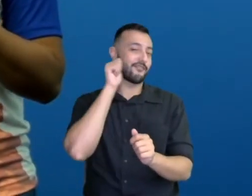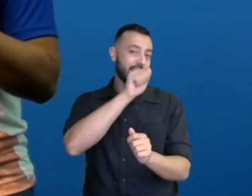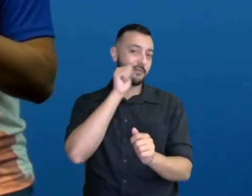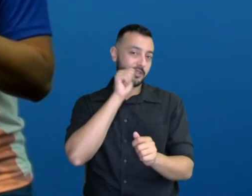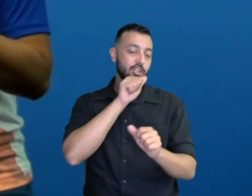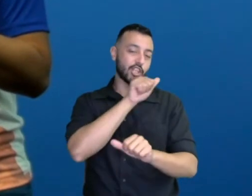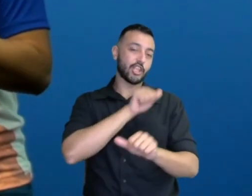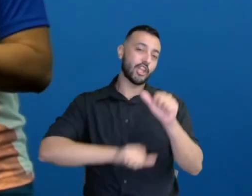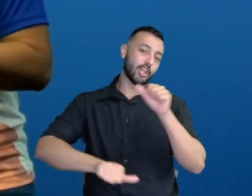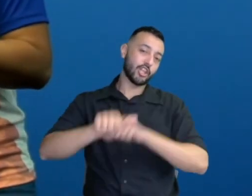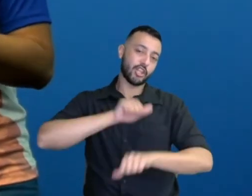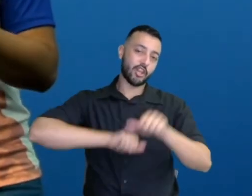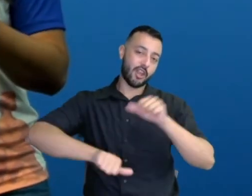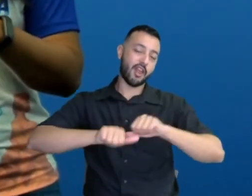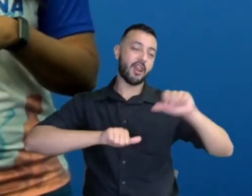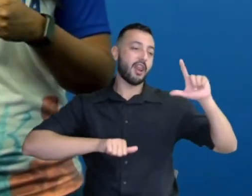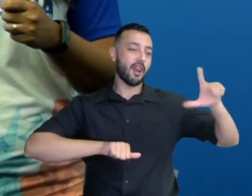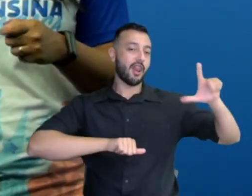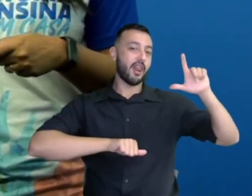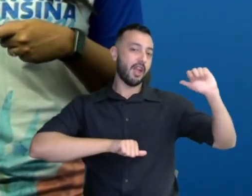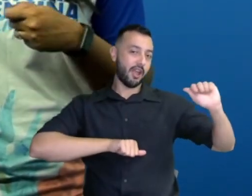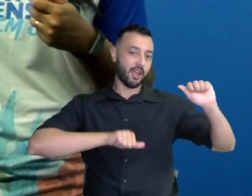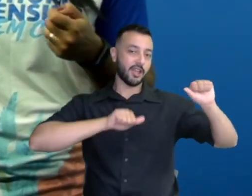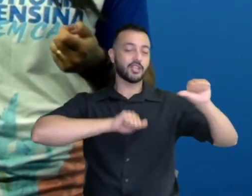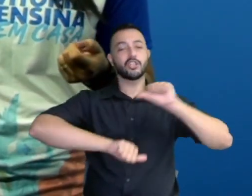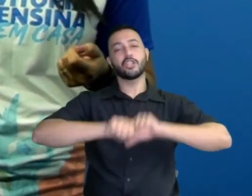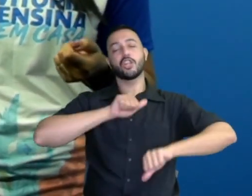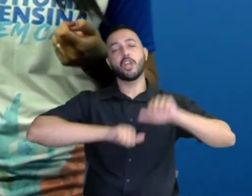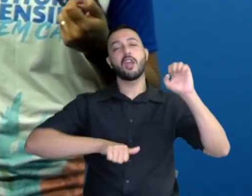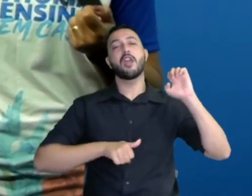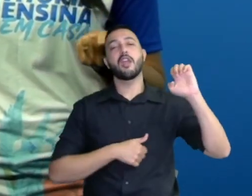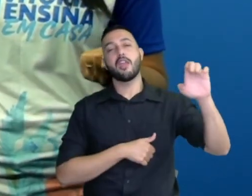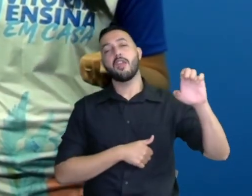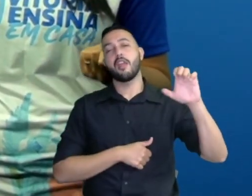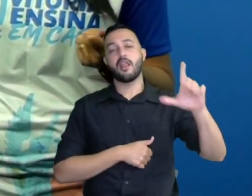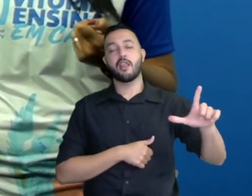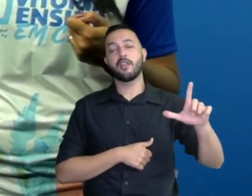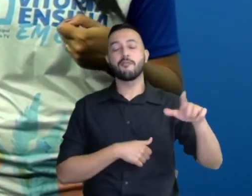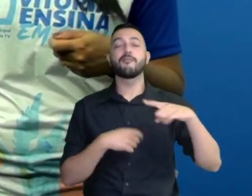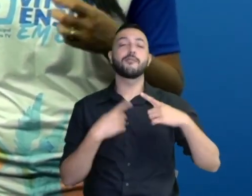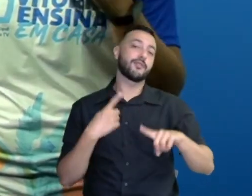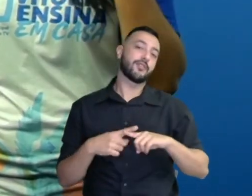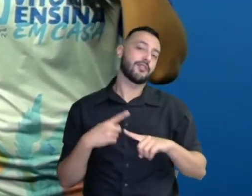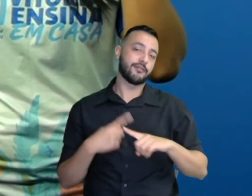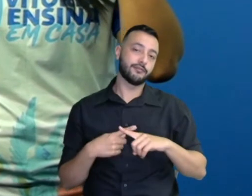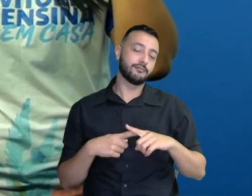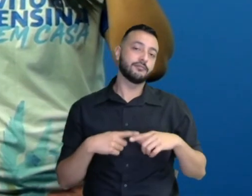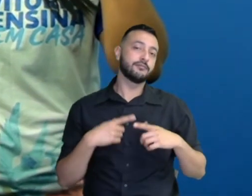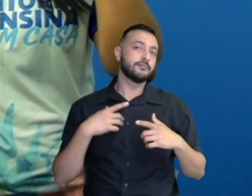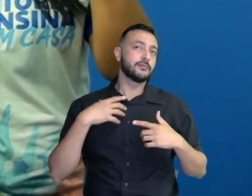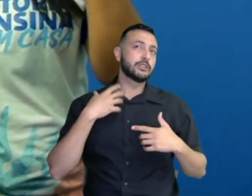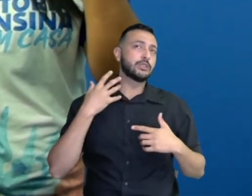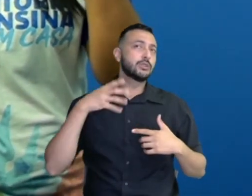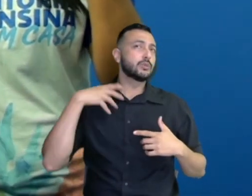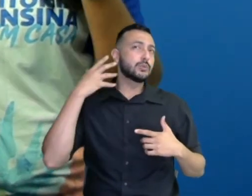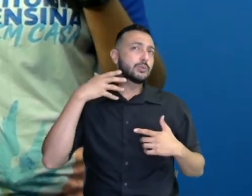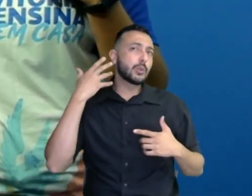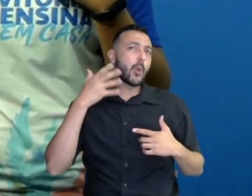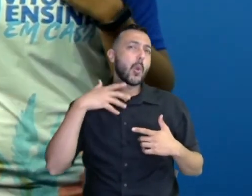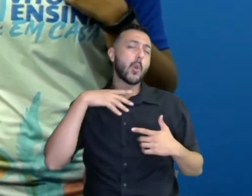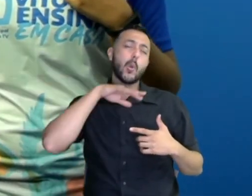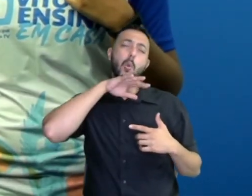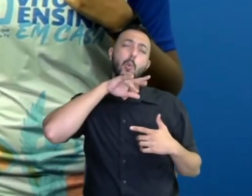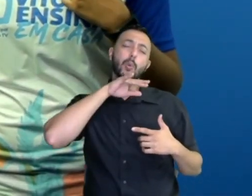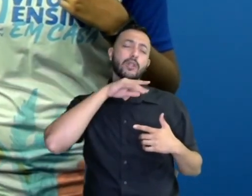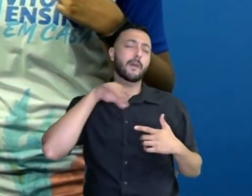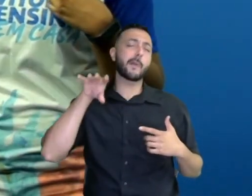o artigo lá pelo artigo ele, para não ficar um som ruim de se